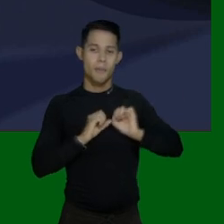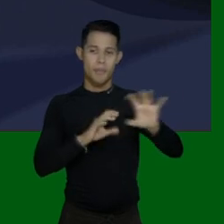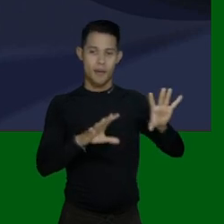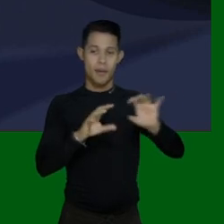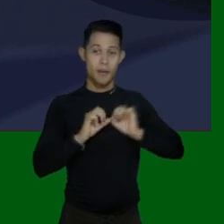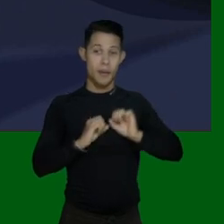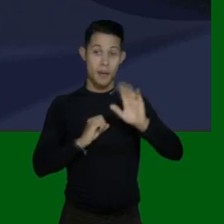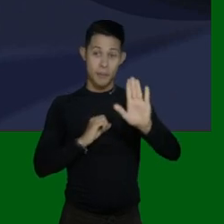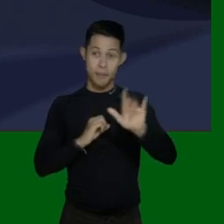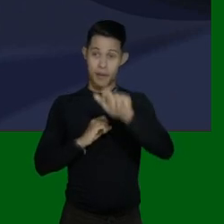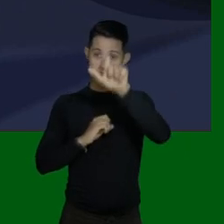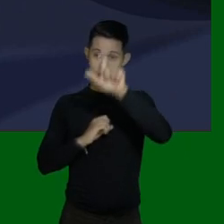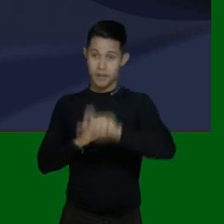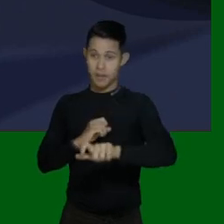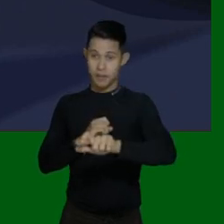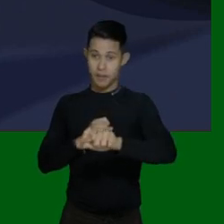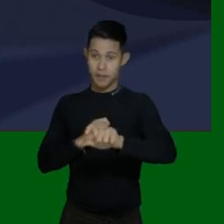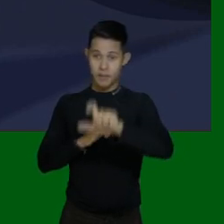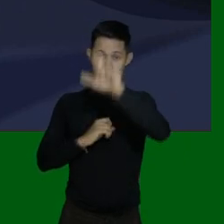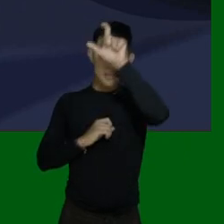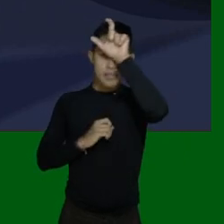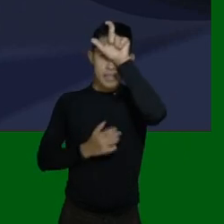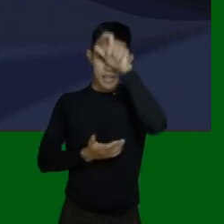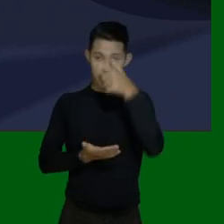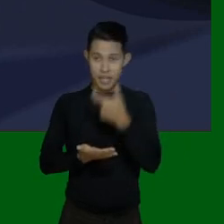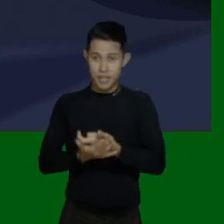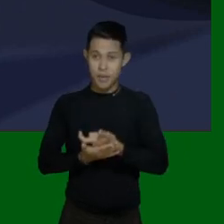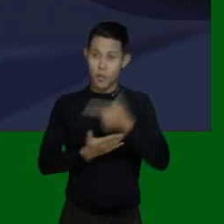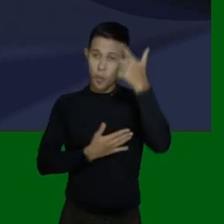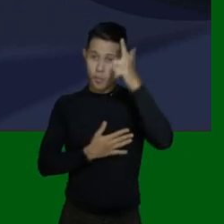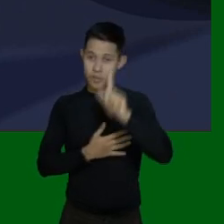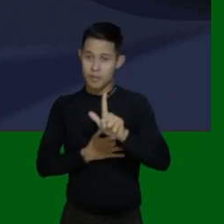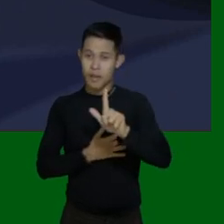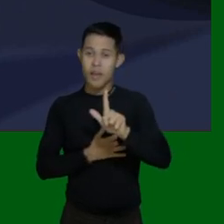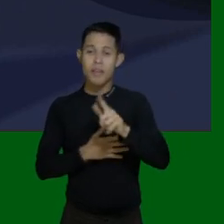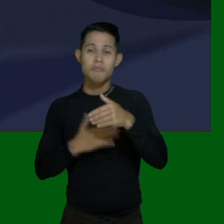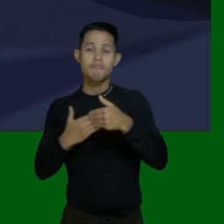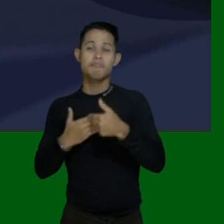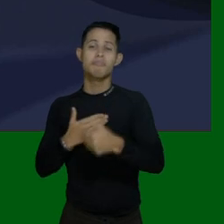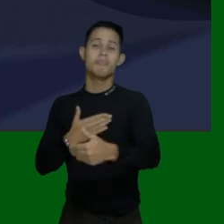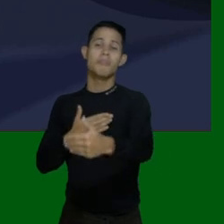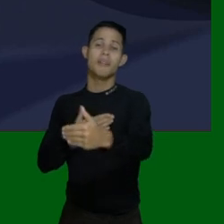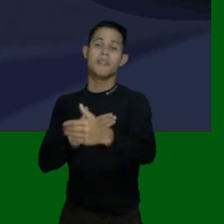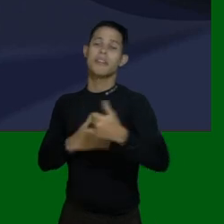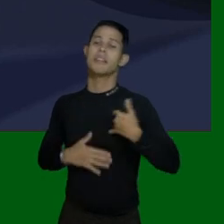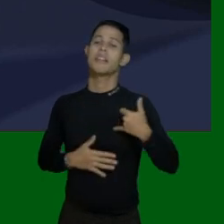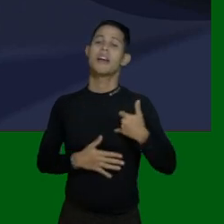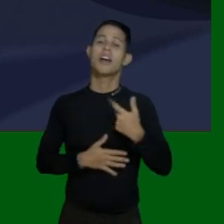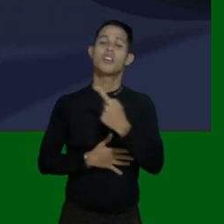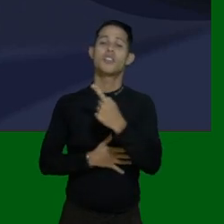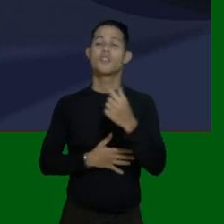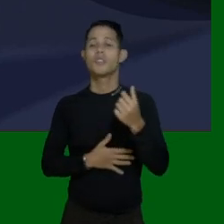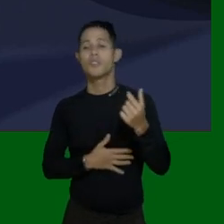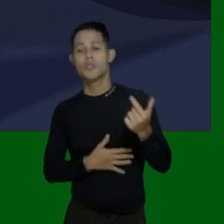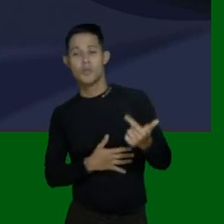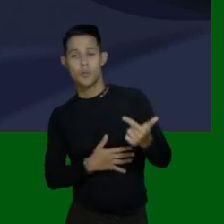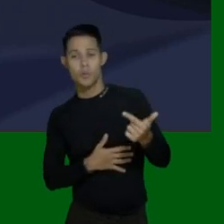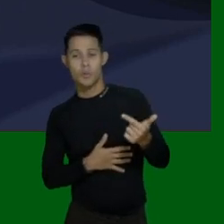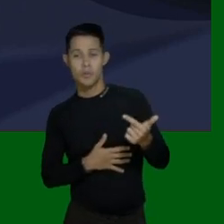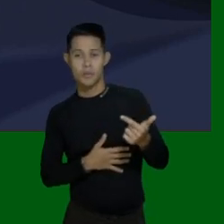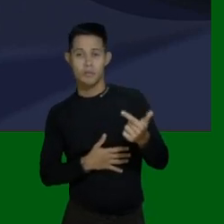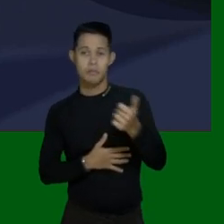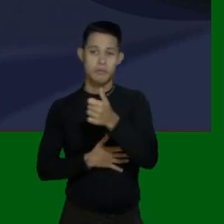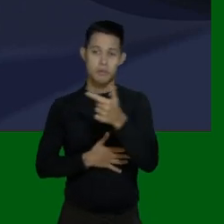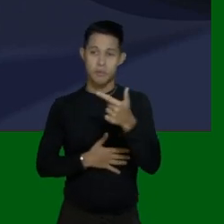quando lá no 5to ano sexto ano com 12 anos vai fluir para formar